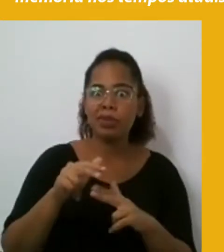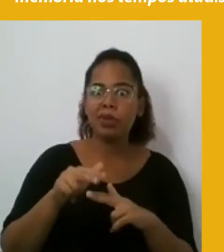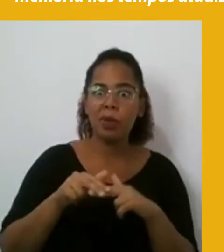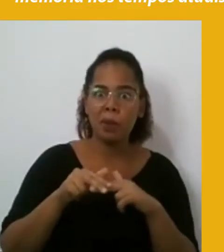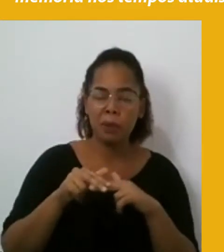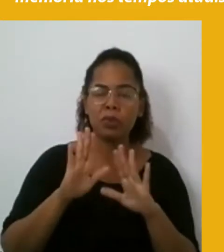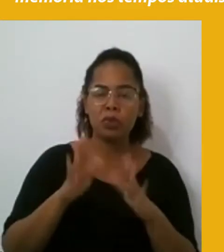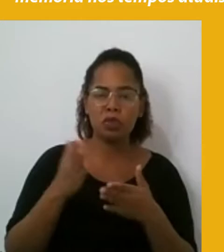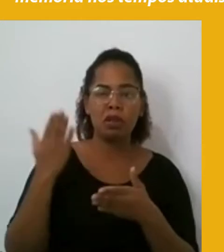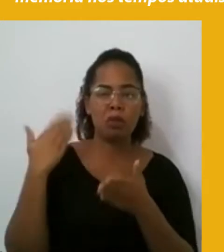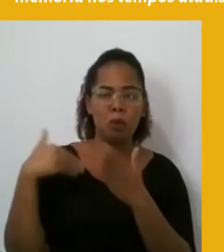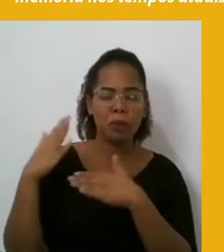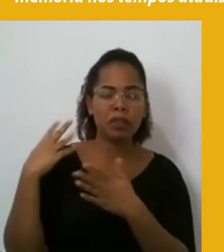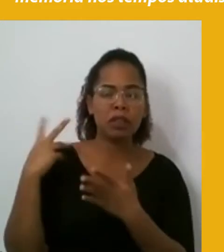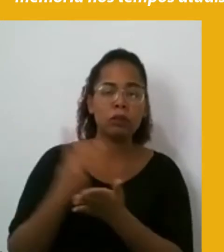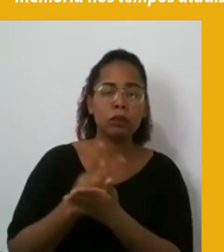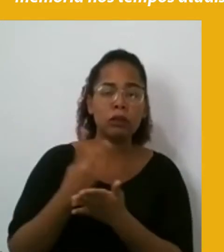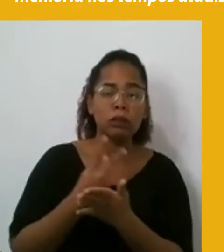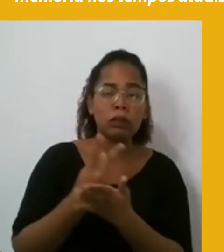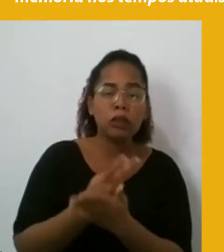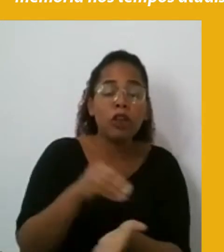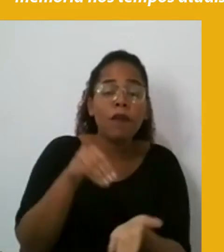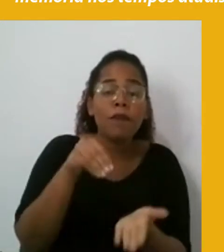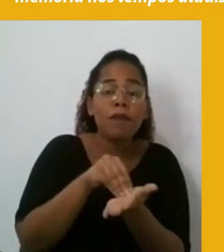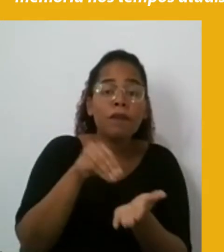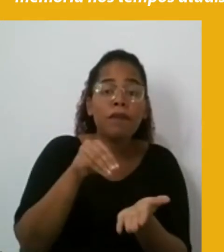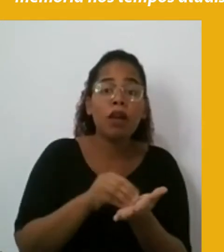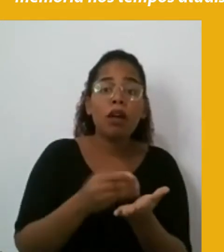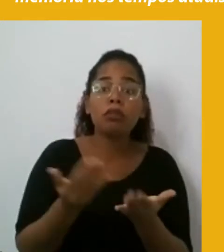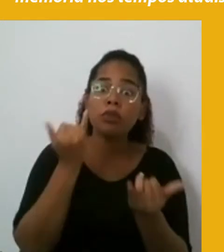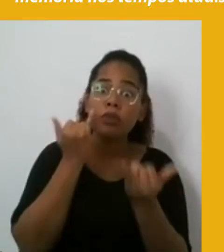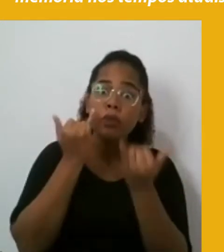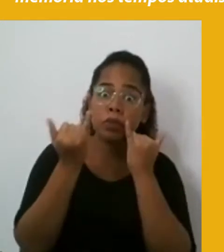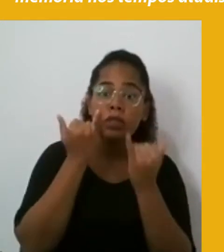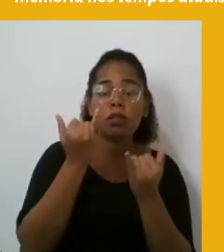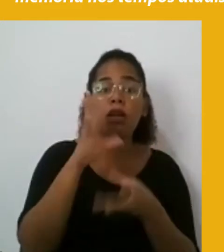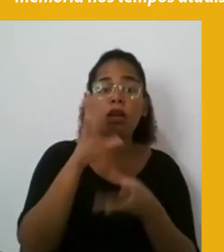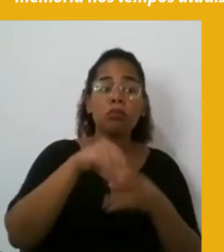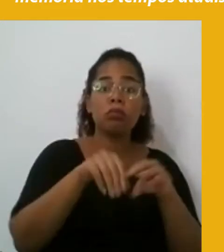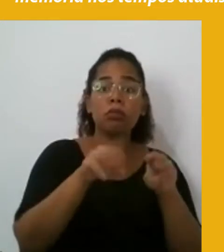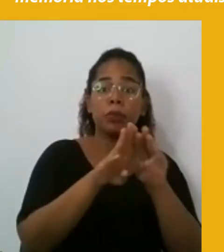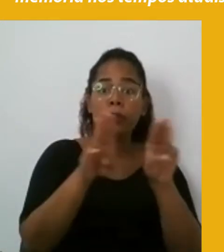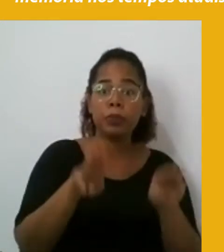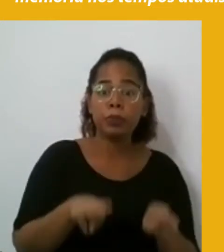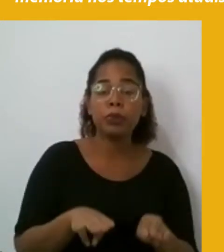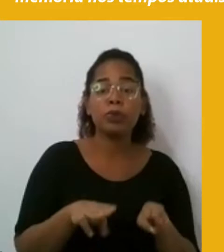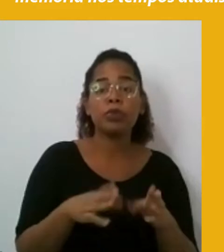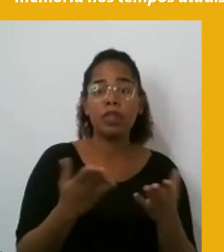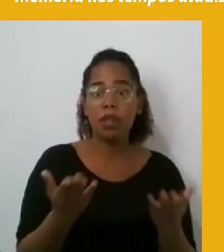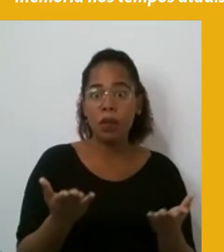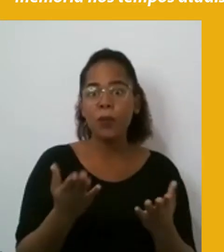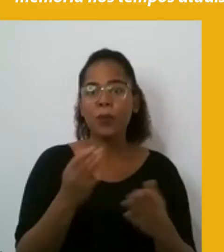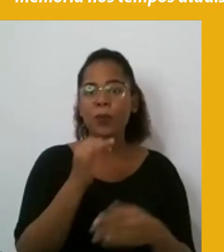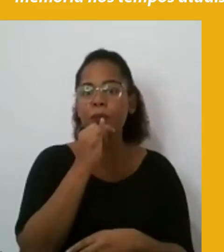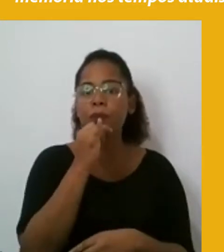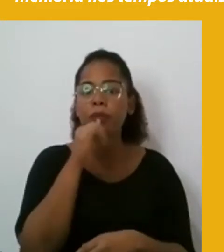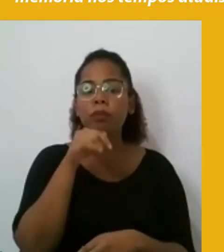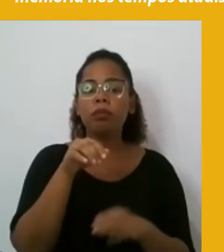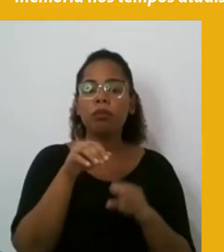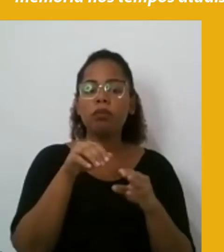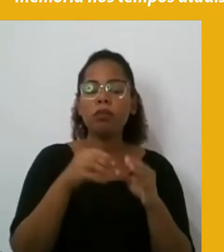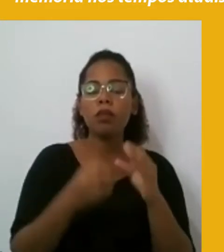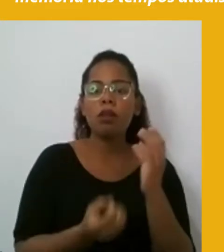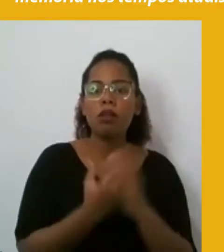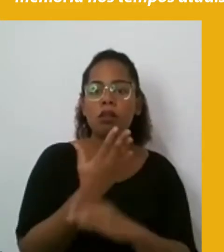esse assunto neste país, né? Qualquer outro, né? Quantos museus se dedicam a discutir a temática indígena? E agora eu acho o